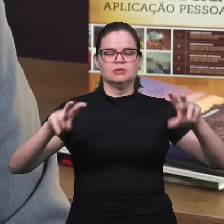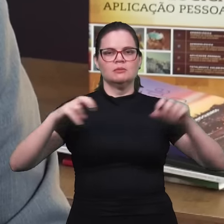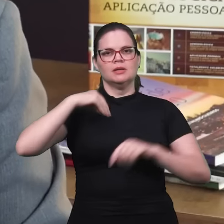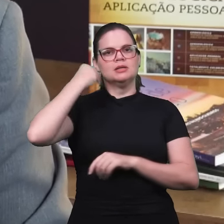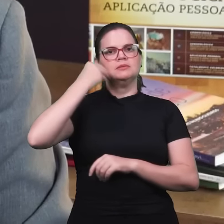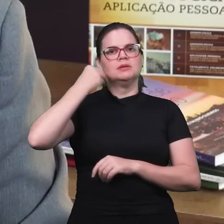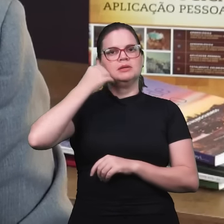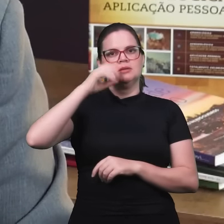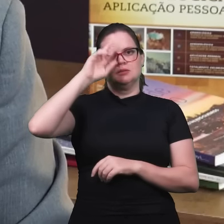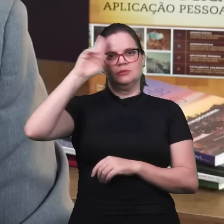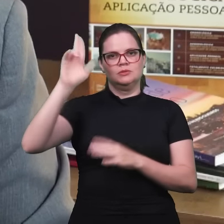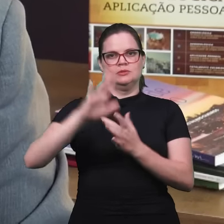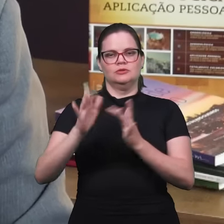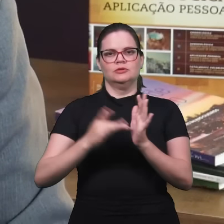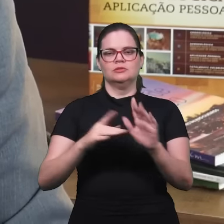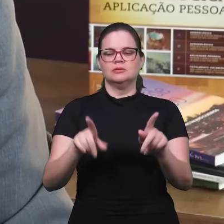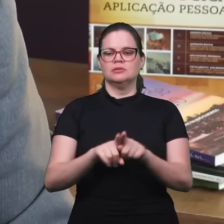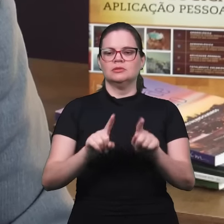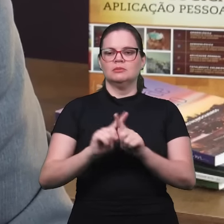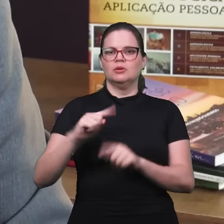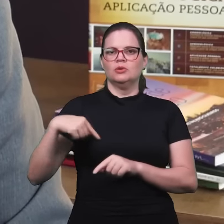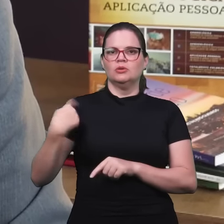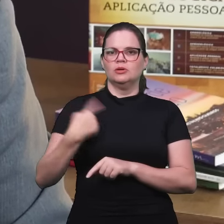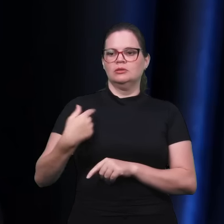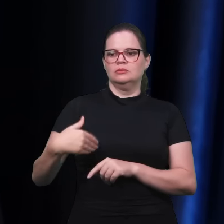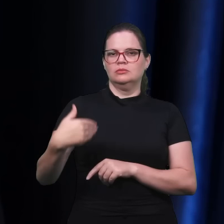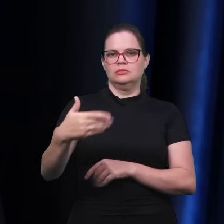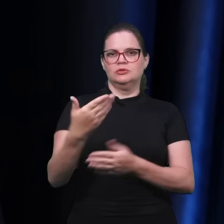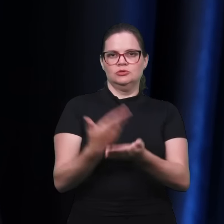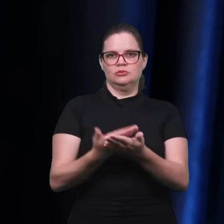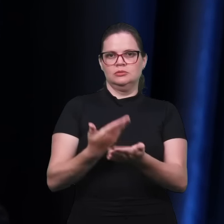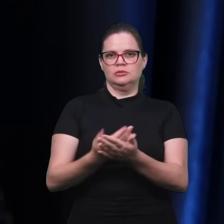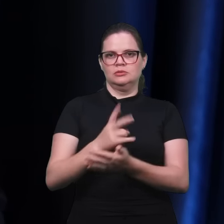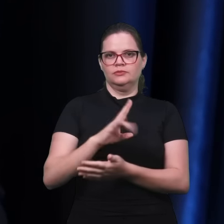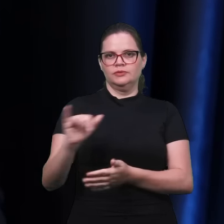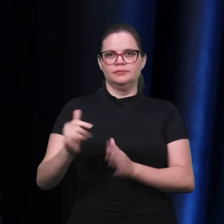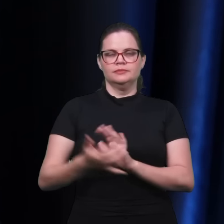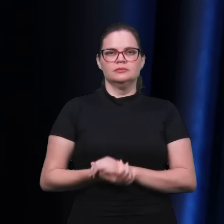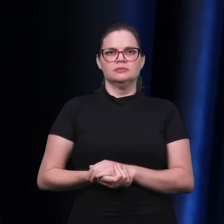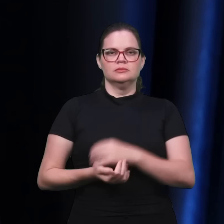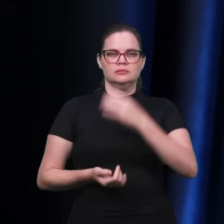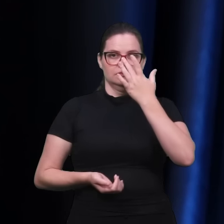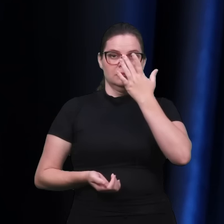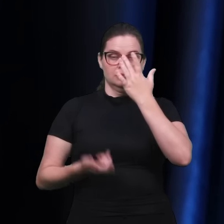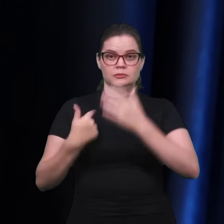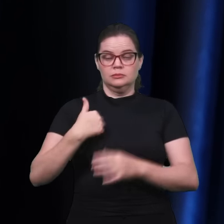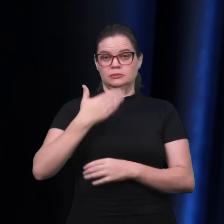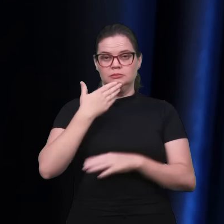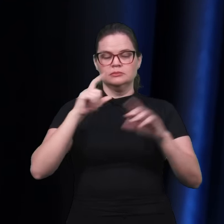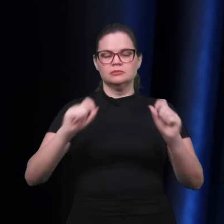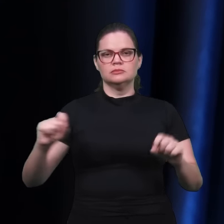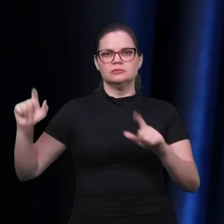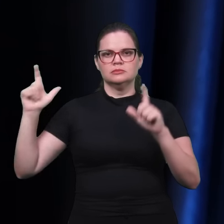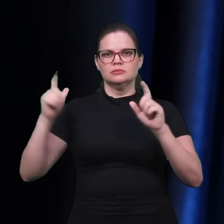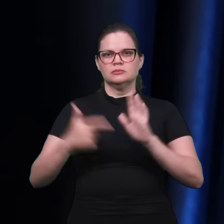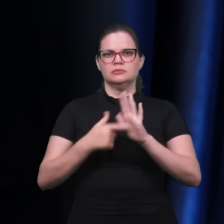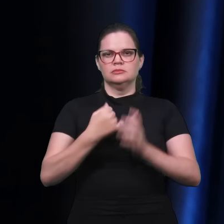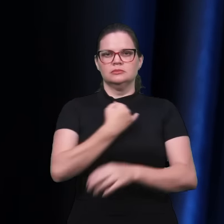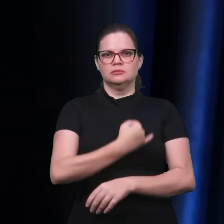com Jesus e aquilo que nós vamos falar nos próximos episódios. Sim, eu gostaria de colocar o próximo quadro, que é o versículo de